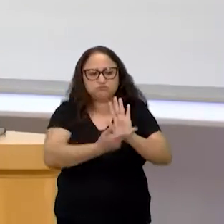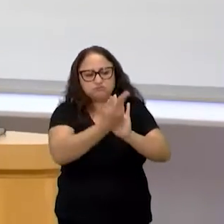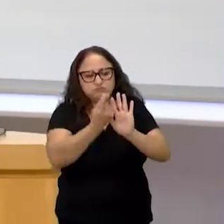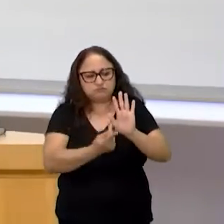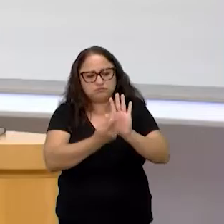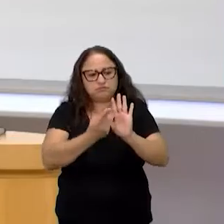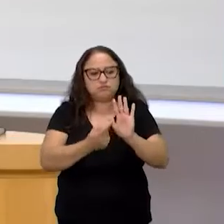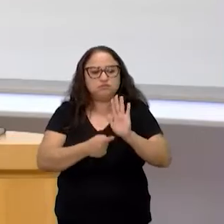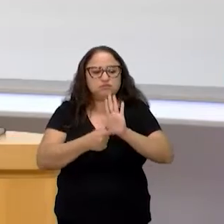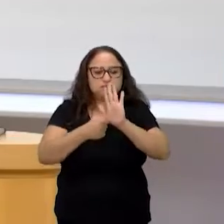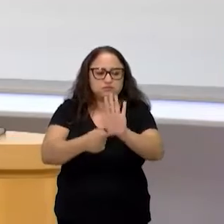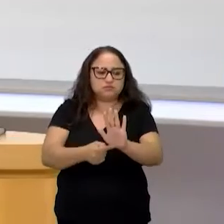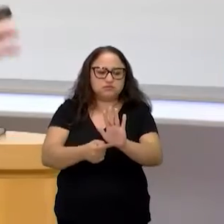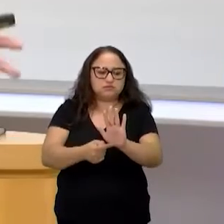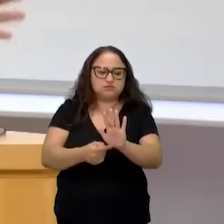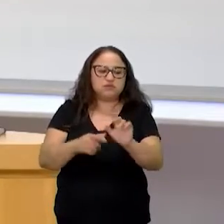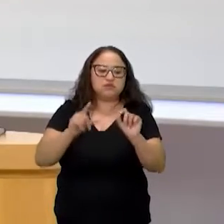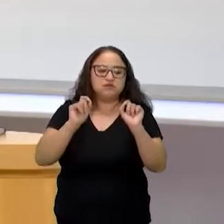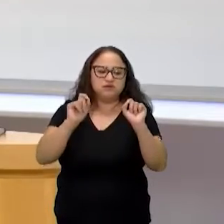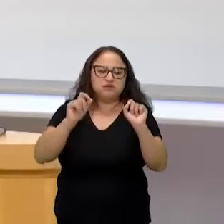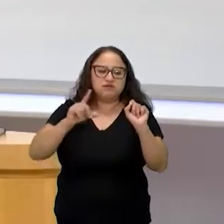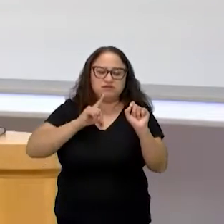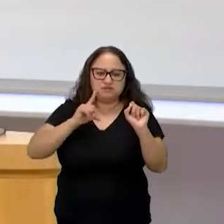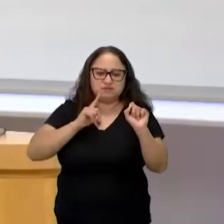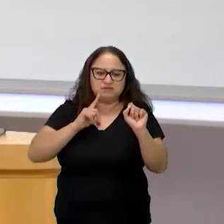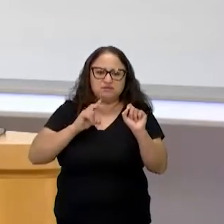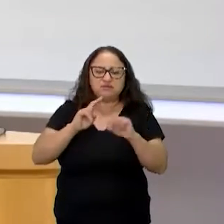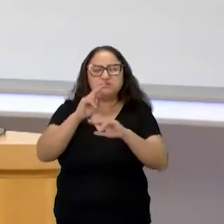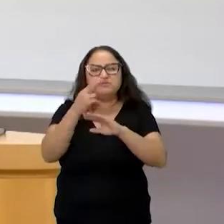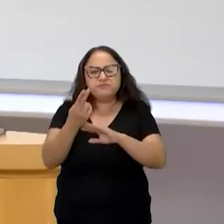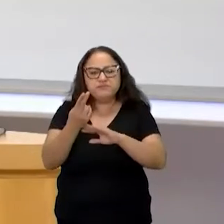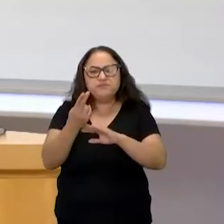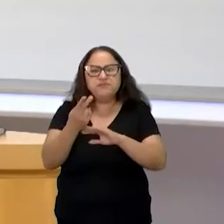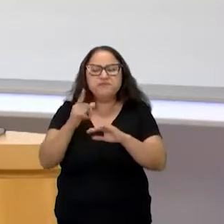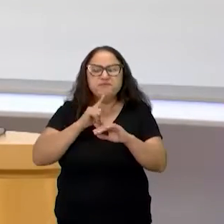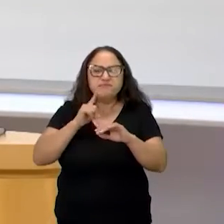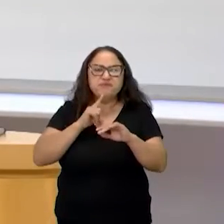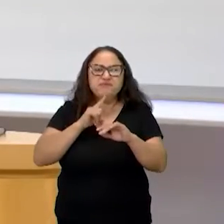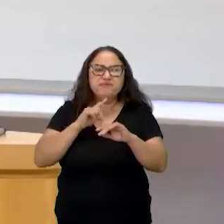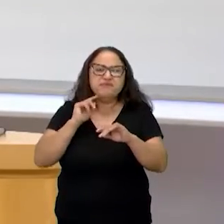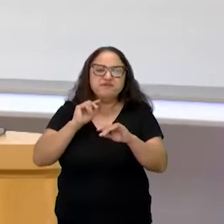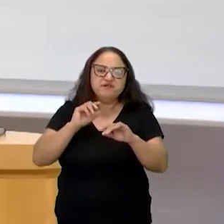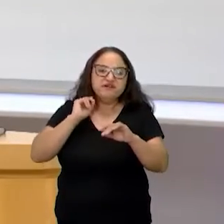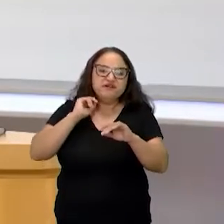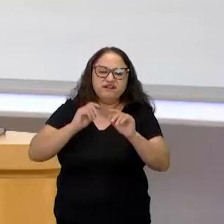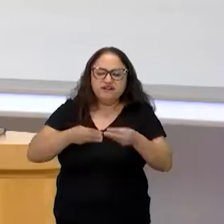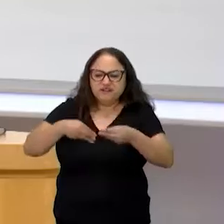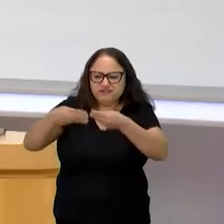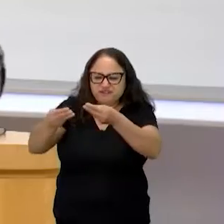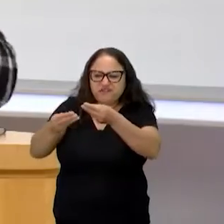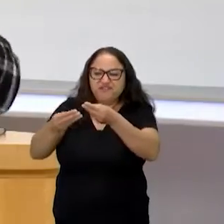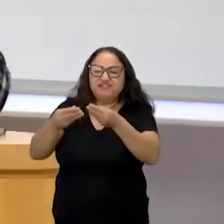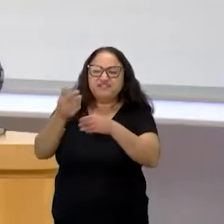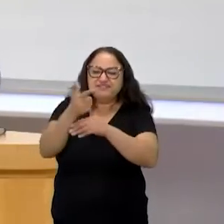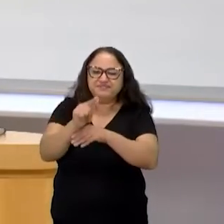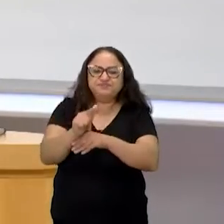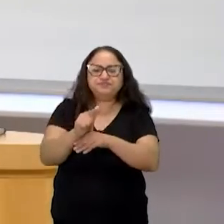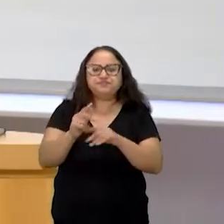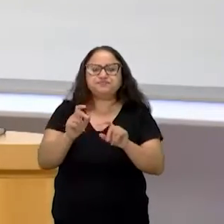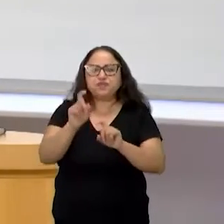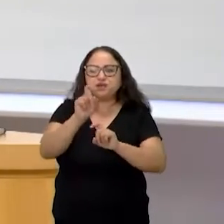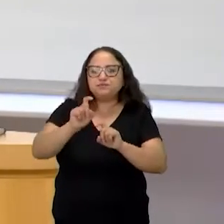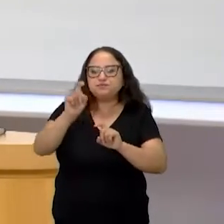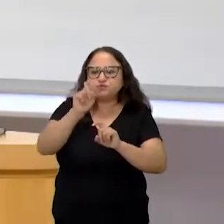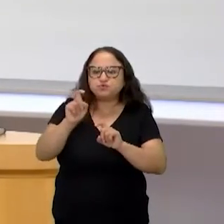essa obra, né, devolvo este local degradado, ou esta obra que estava danificada, eu a devolvo refeita,